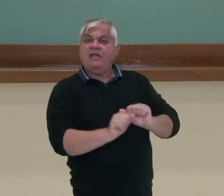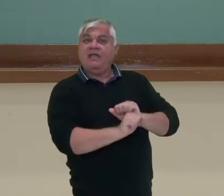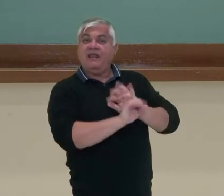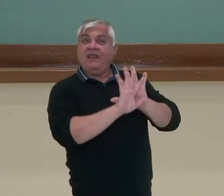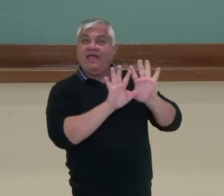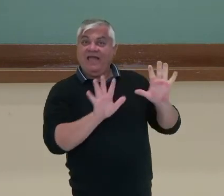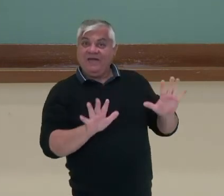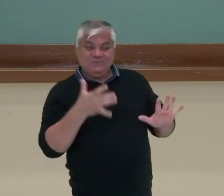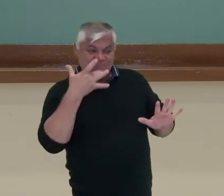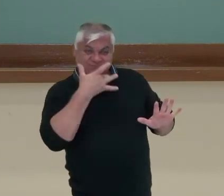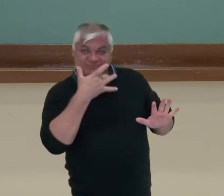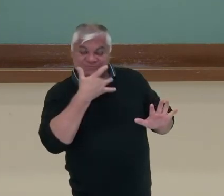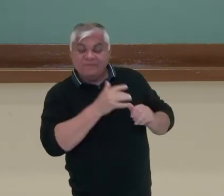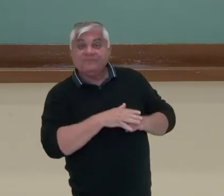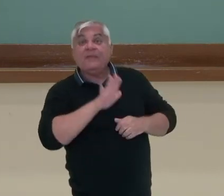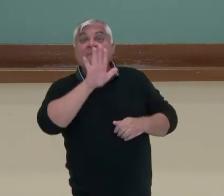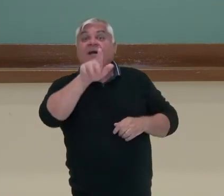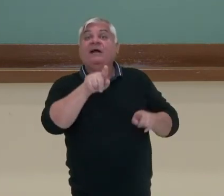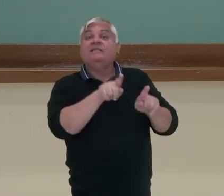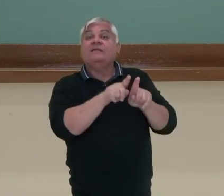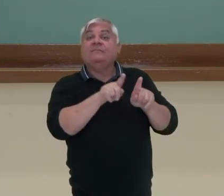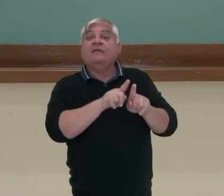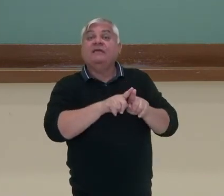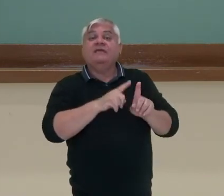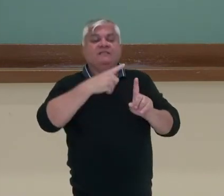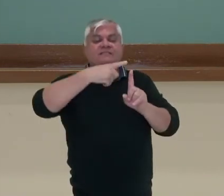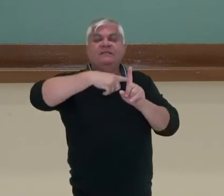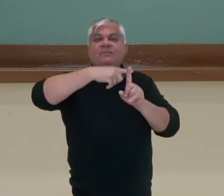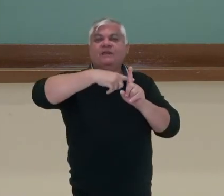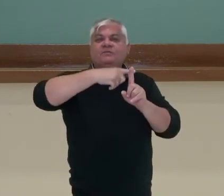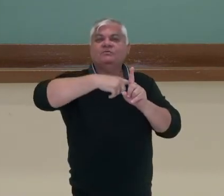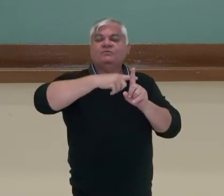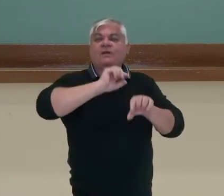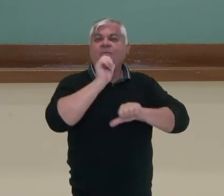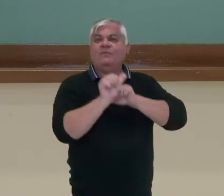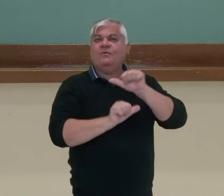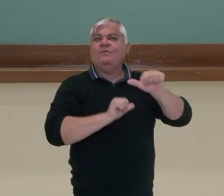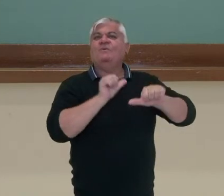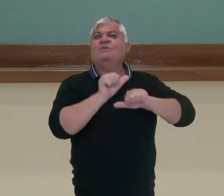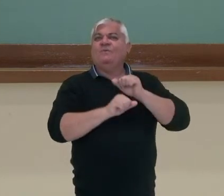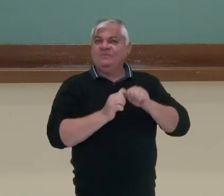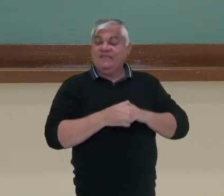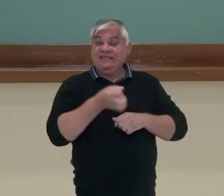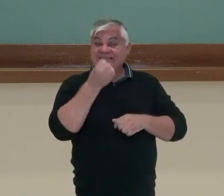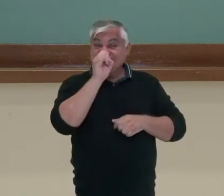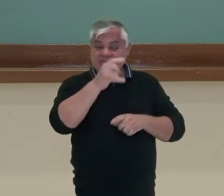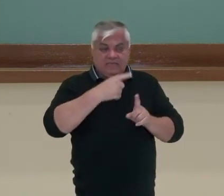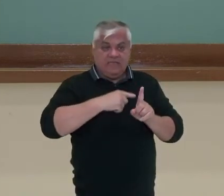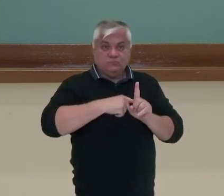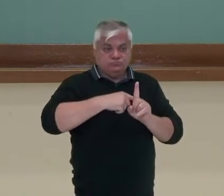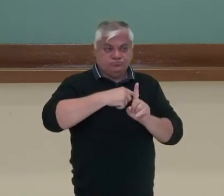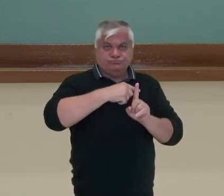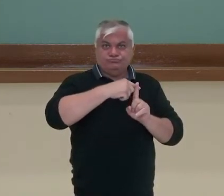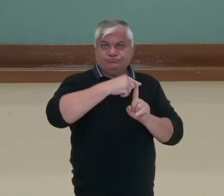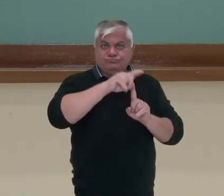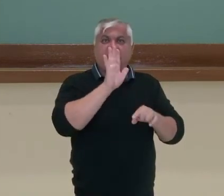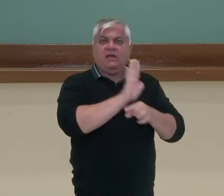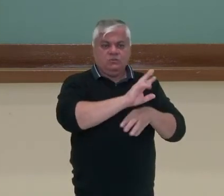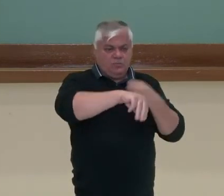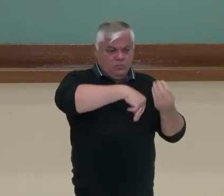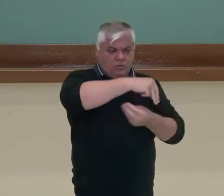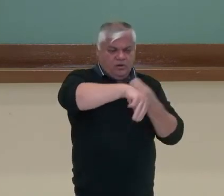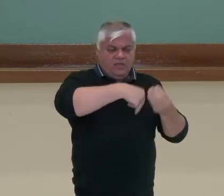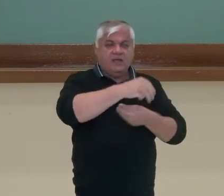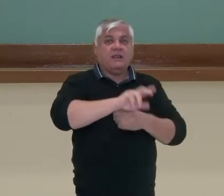das frutas, mas também a temperatura vai fazer diferença. Então, altas temperaturas favorecem a agitação das moléculas e vão favorecer o